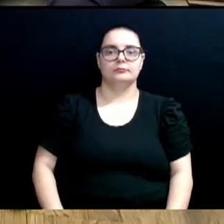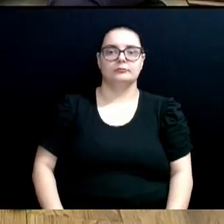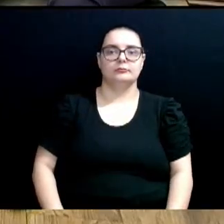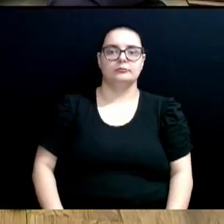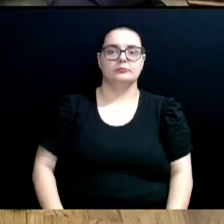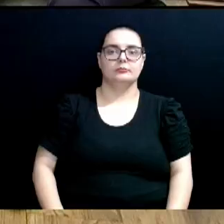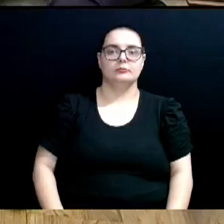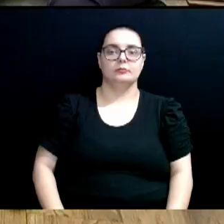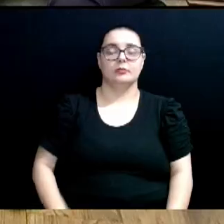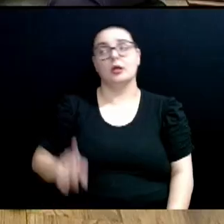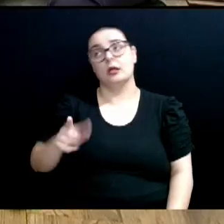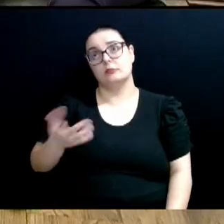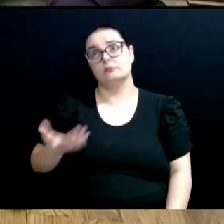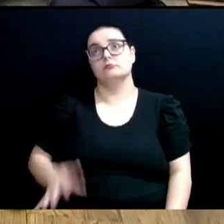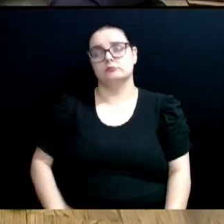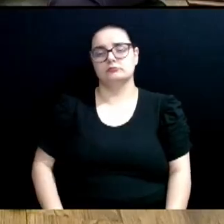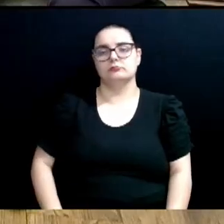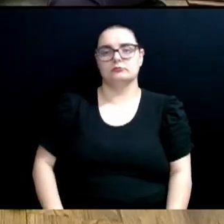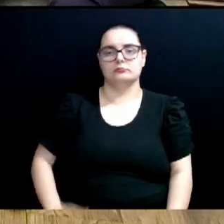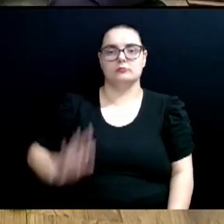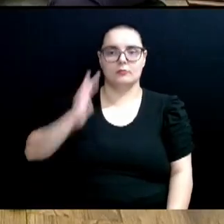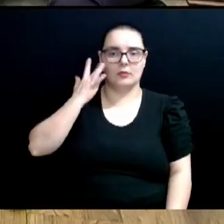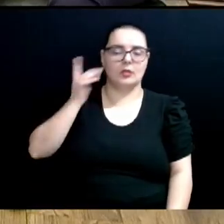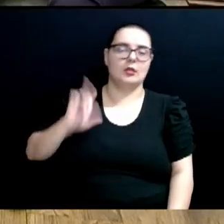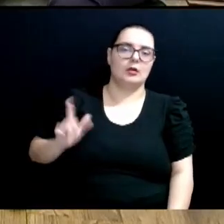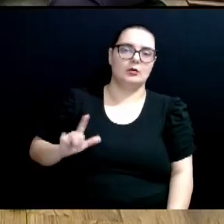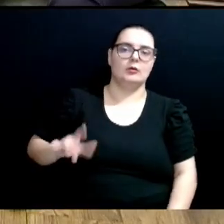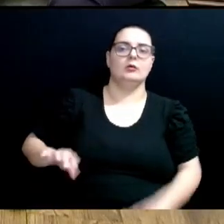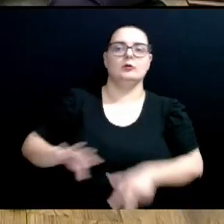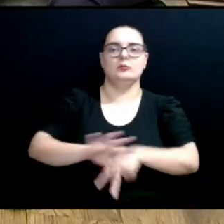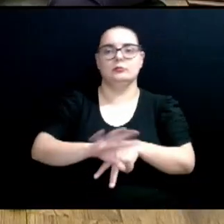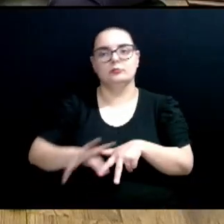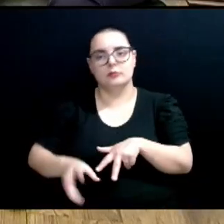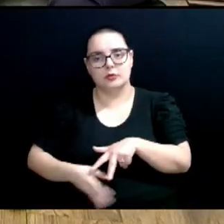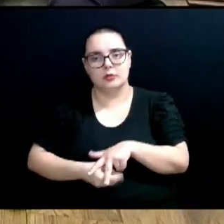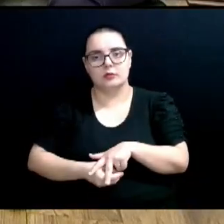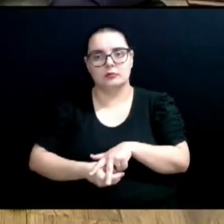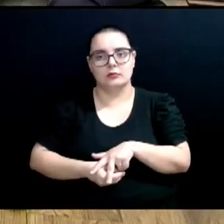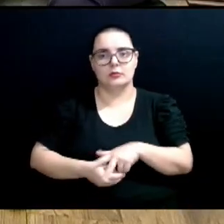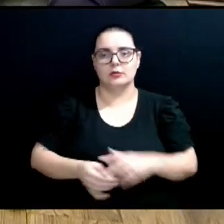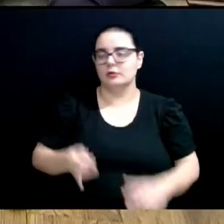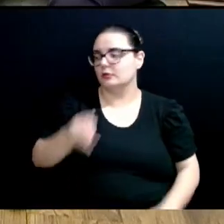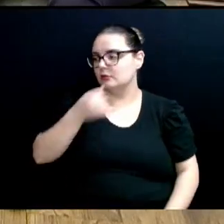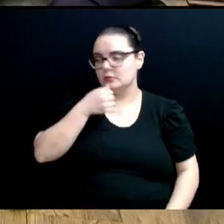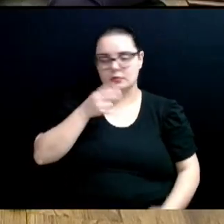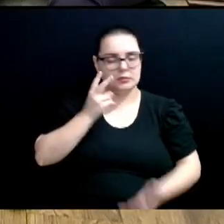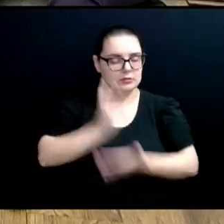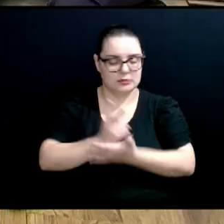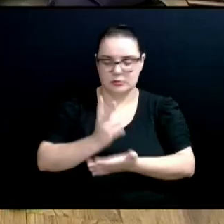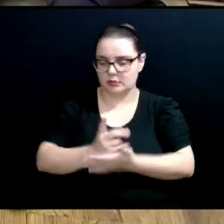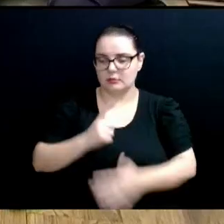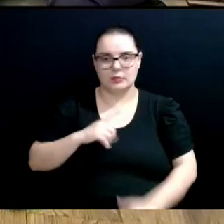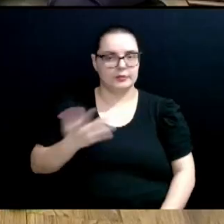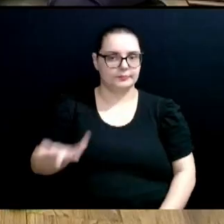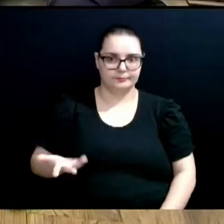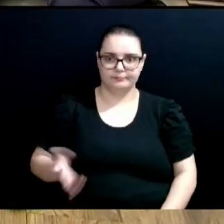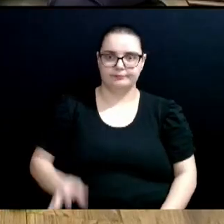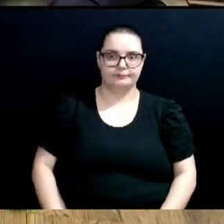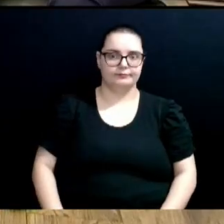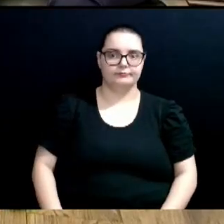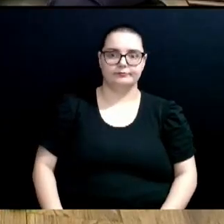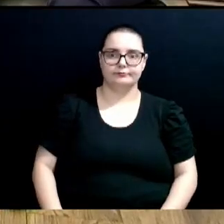Eu acho que a gente, claro, a corrupção, ela infelizmente sempre vai existir, né? Ela é algo que